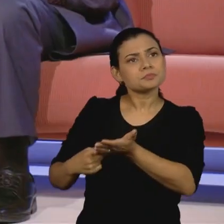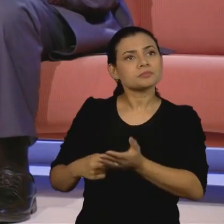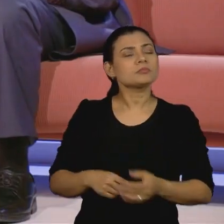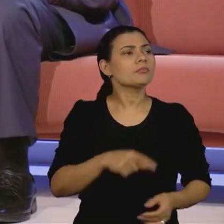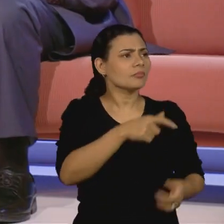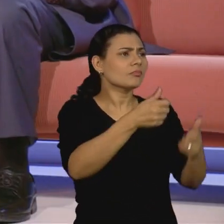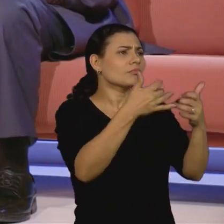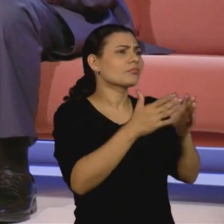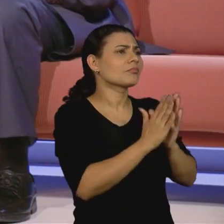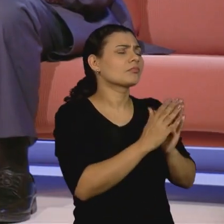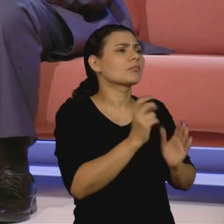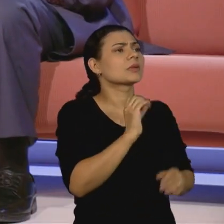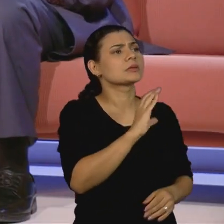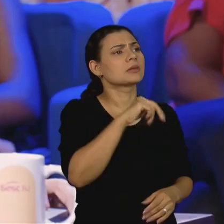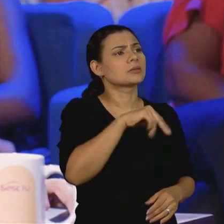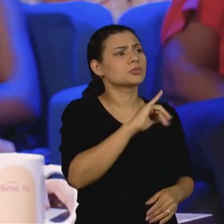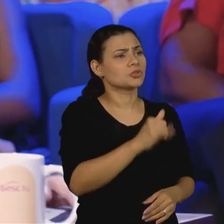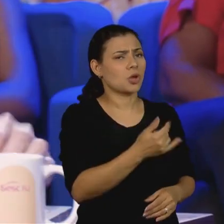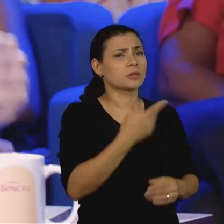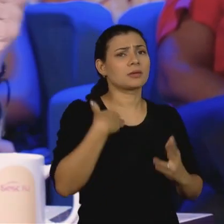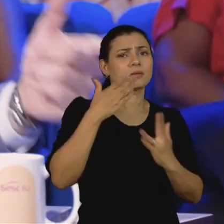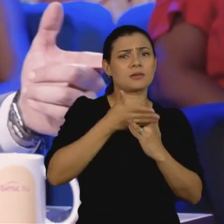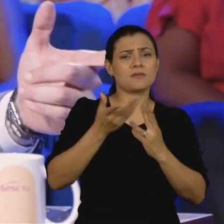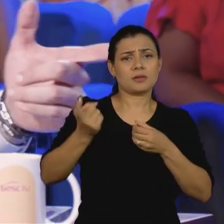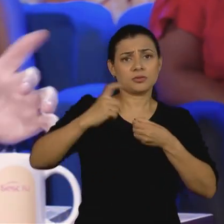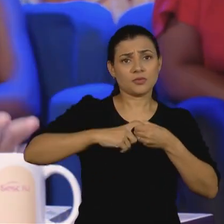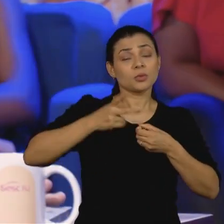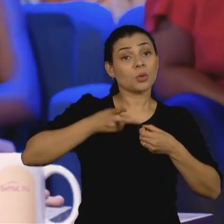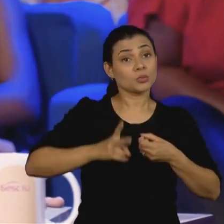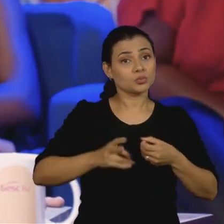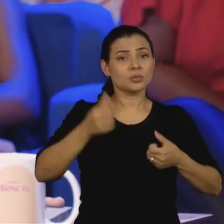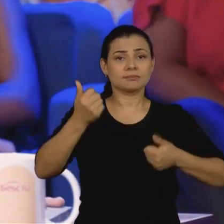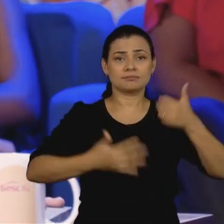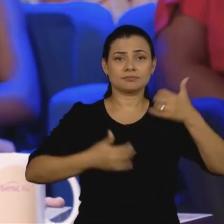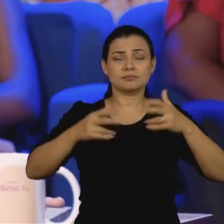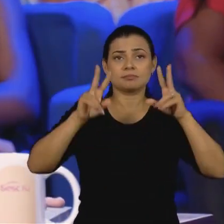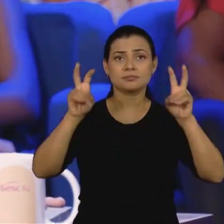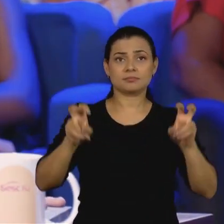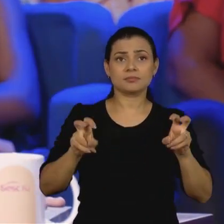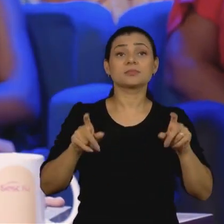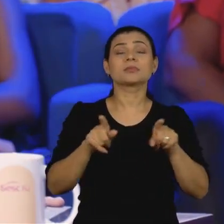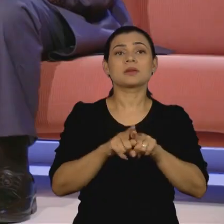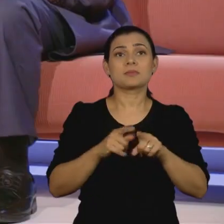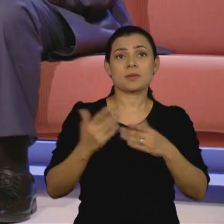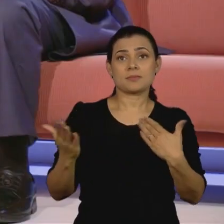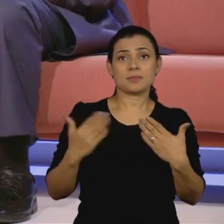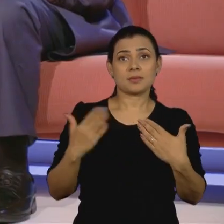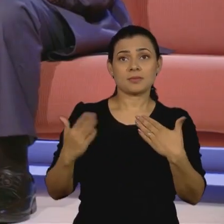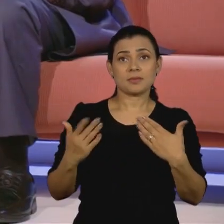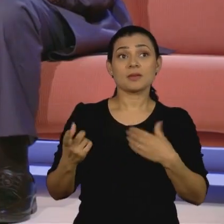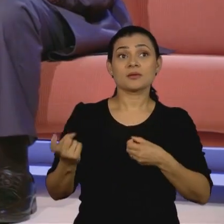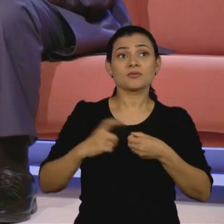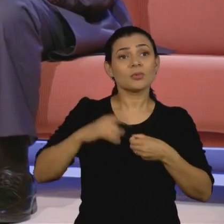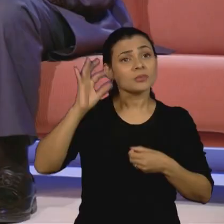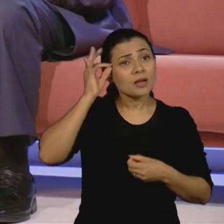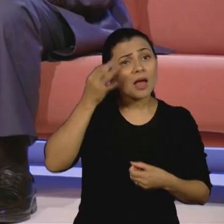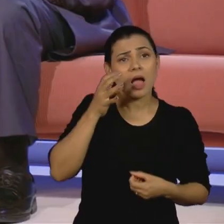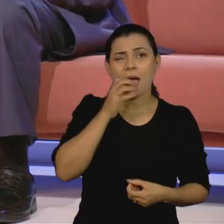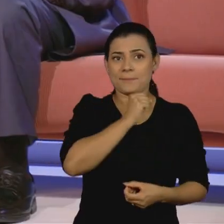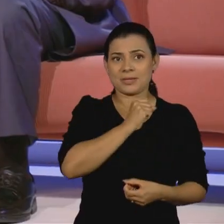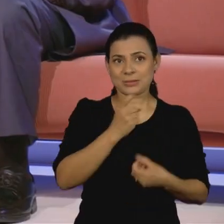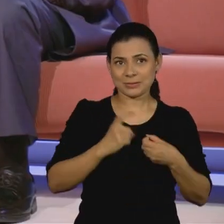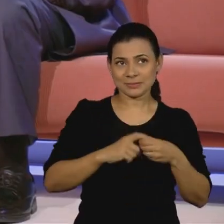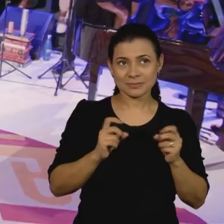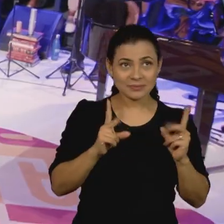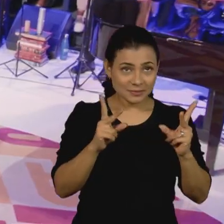CNJ na volta aqui do nosso intervalo. A gente continua falando com o ministro Luiz Felipe Salomão. Já volta rapidinho.